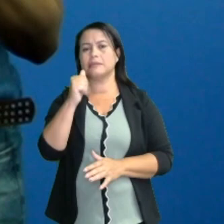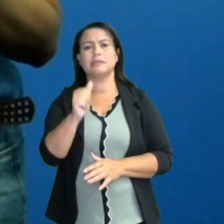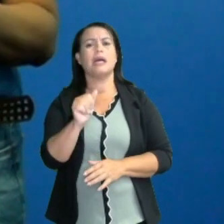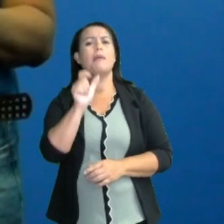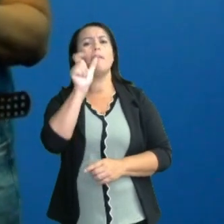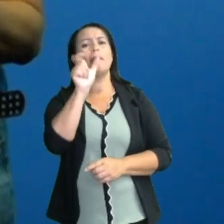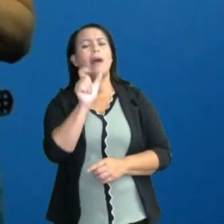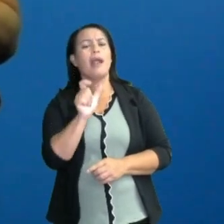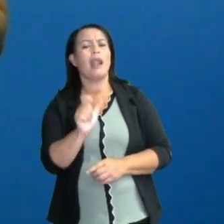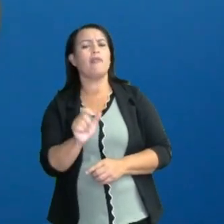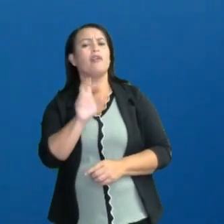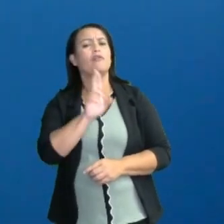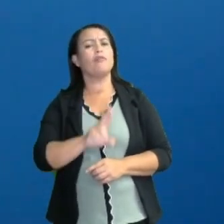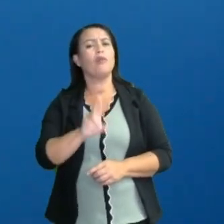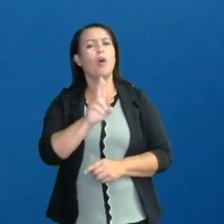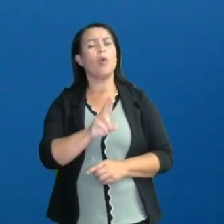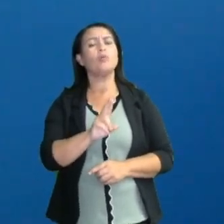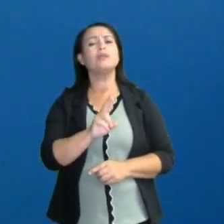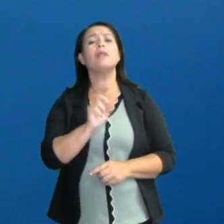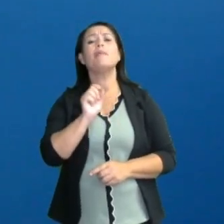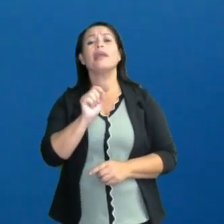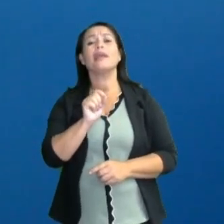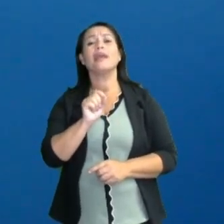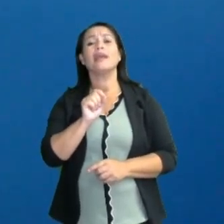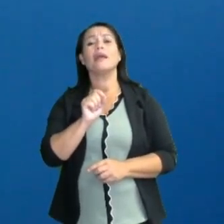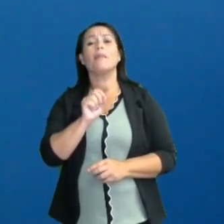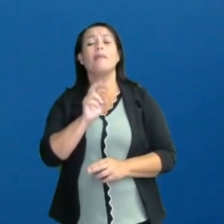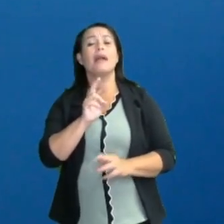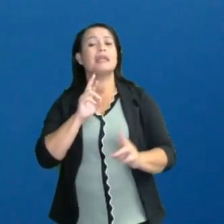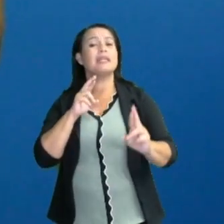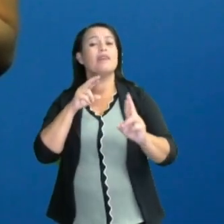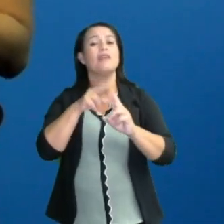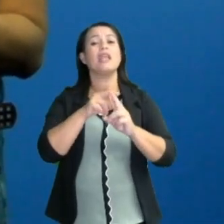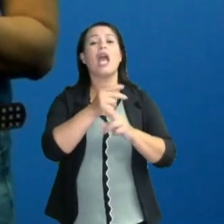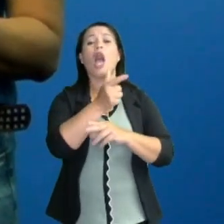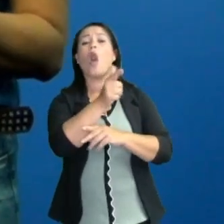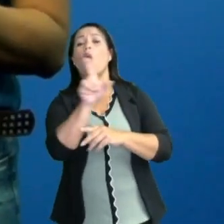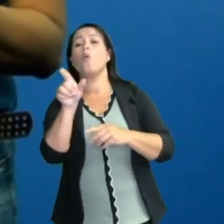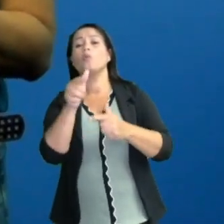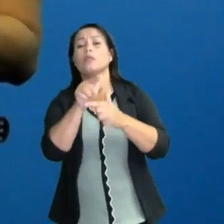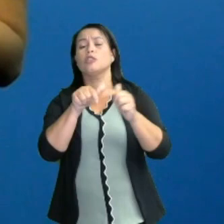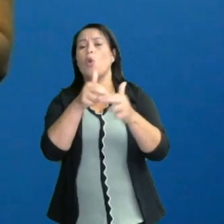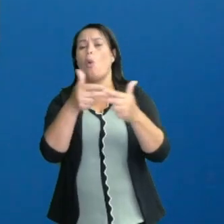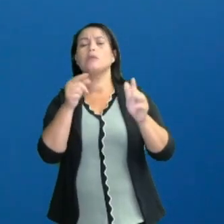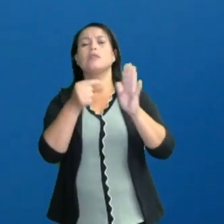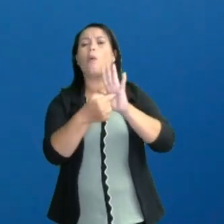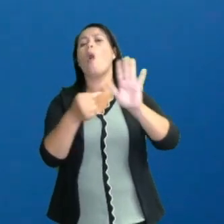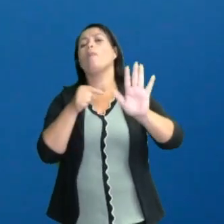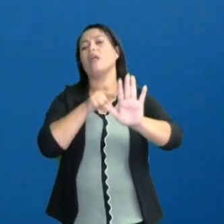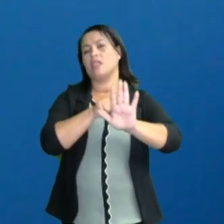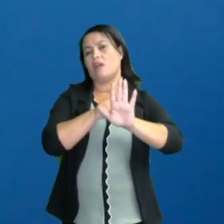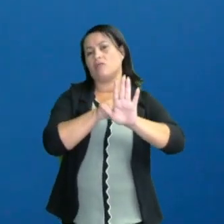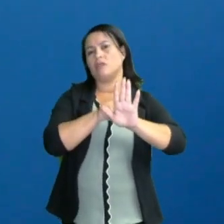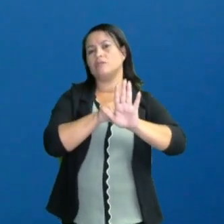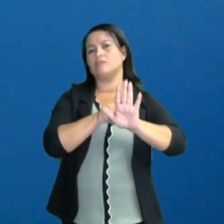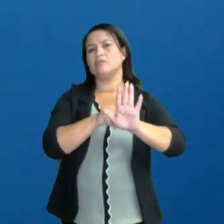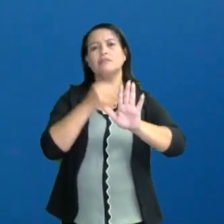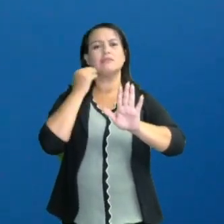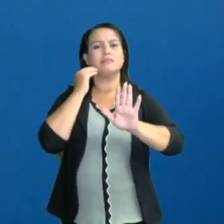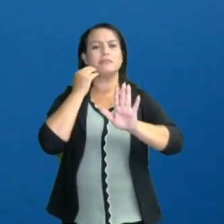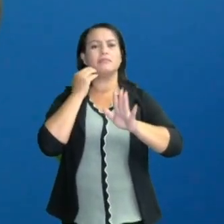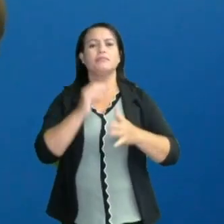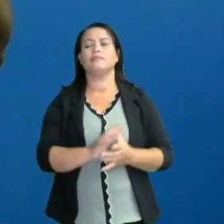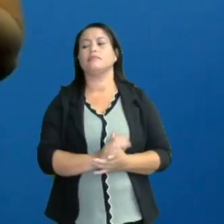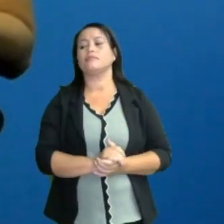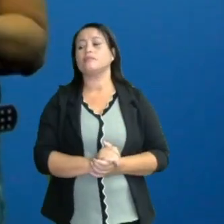foi usada a palavra cabeça para se referir a outras coisas, tá certo? Foi uma metáfora para se referir a outras